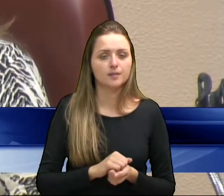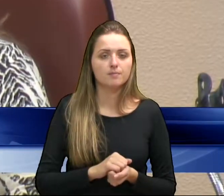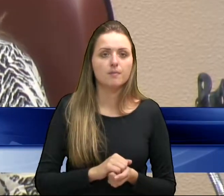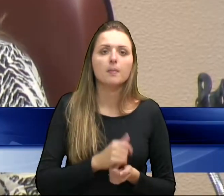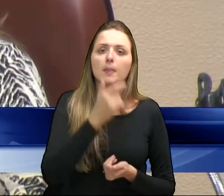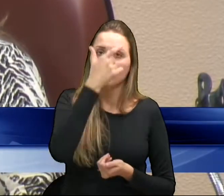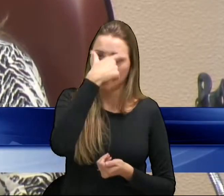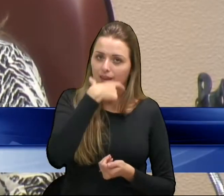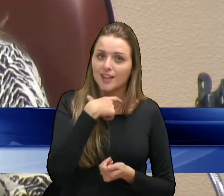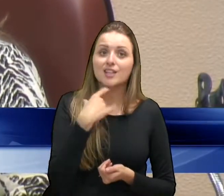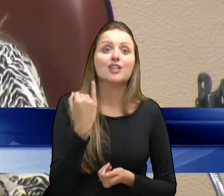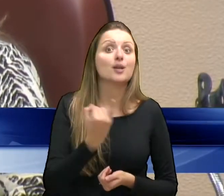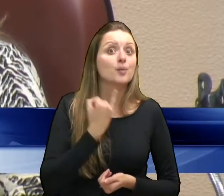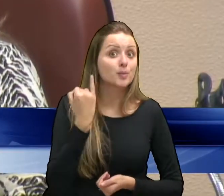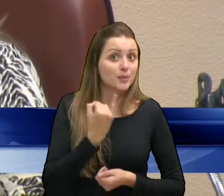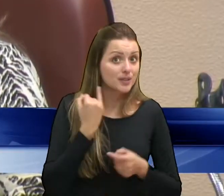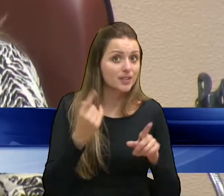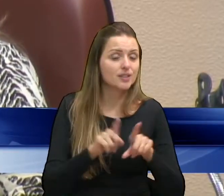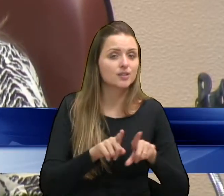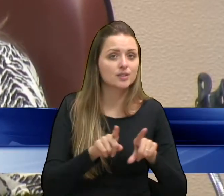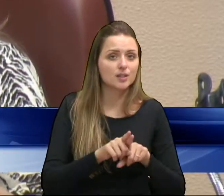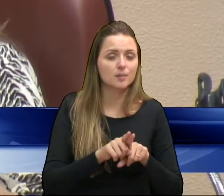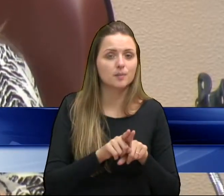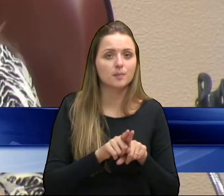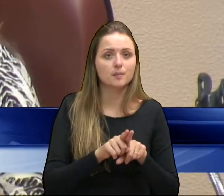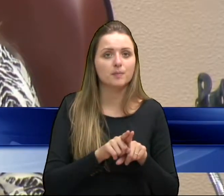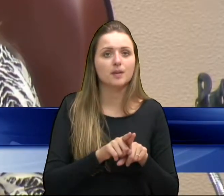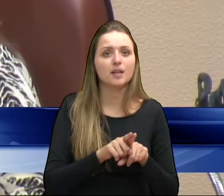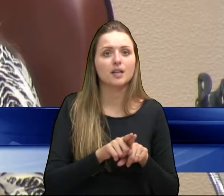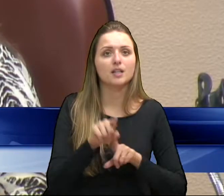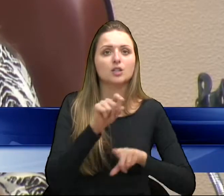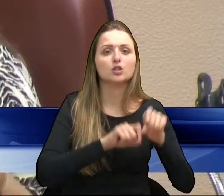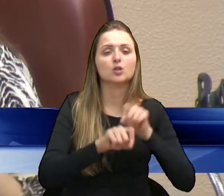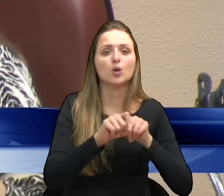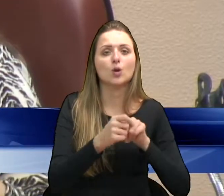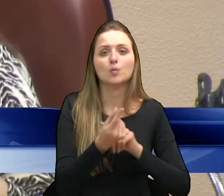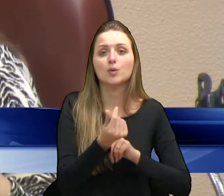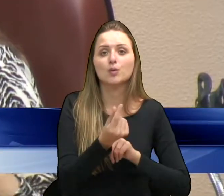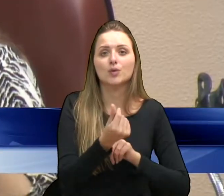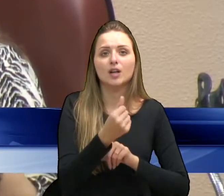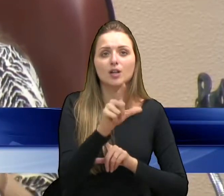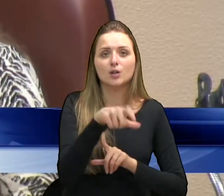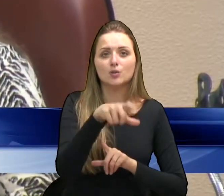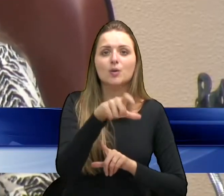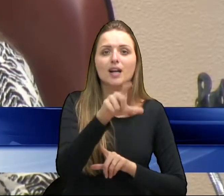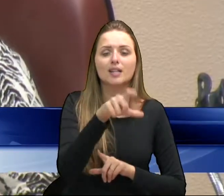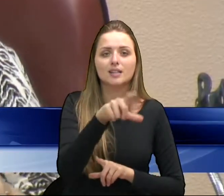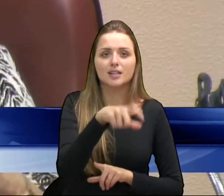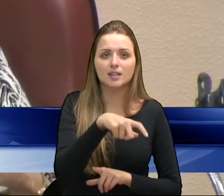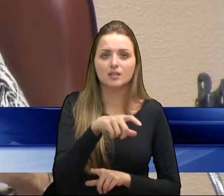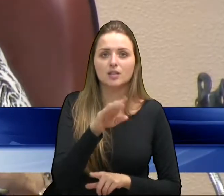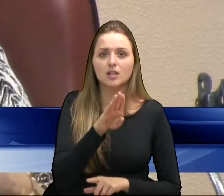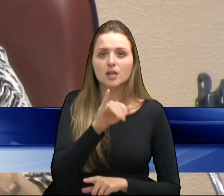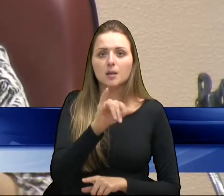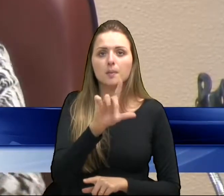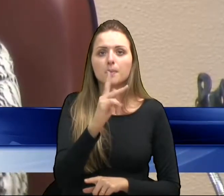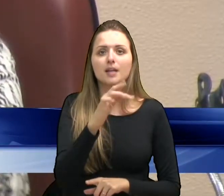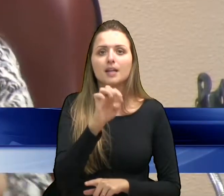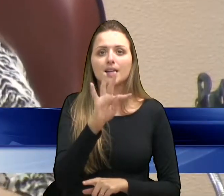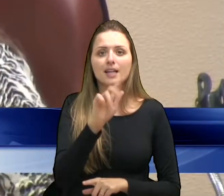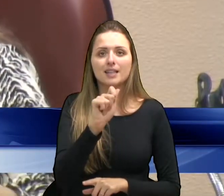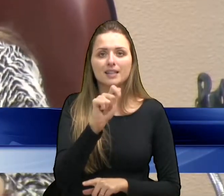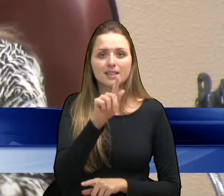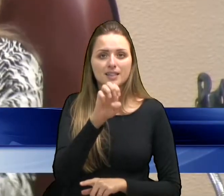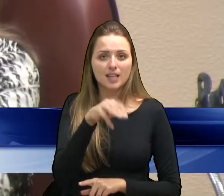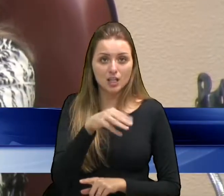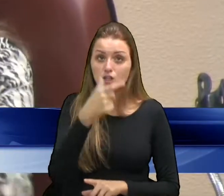achei muito interessante as questões trazidas, a questão da bilhetagem, eu não conhecia isso, então, que bacana, né? Aí a pessoa tem,